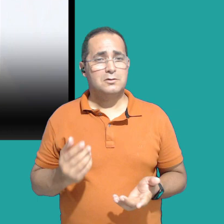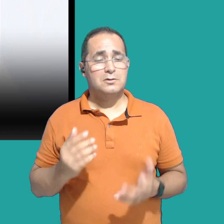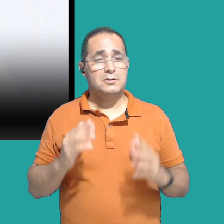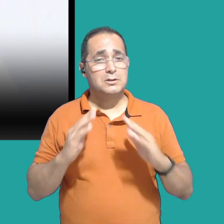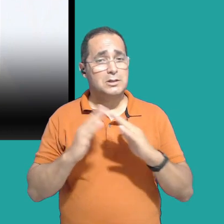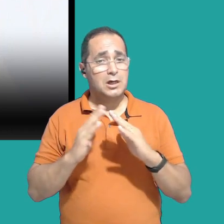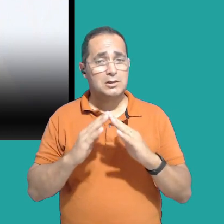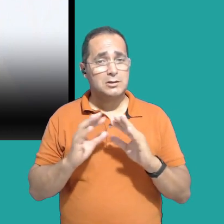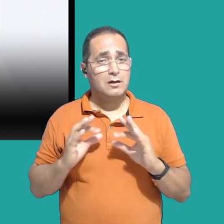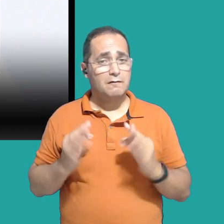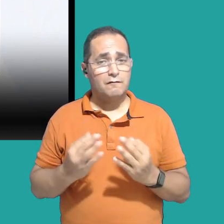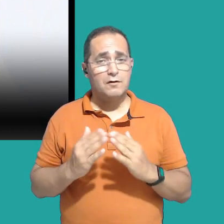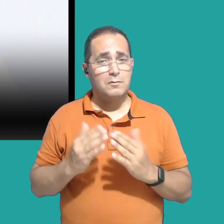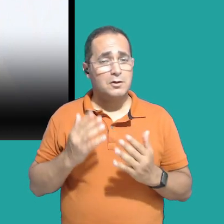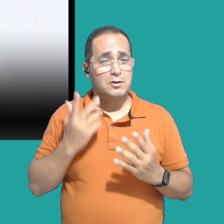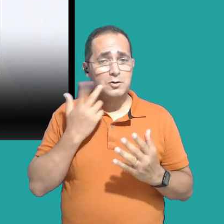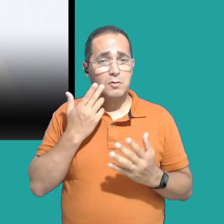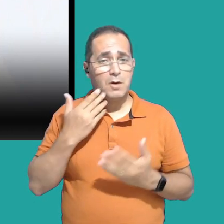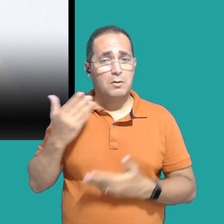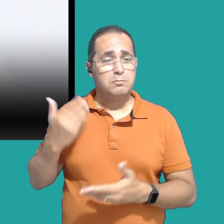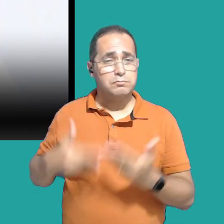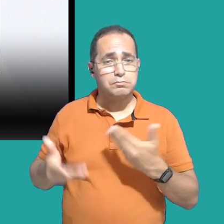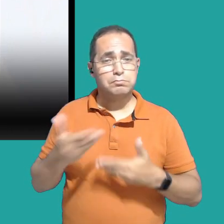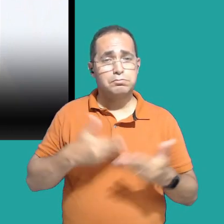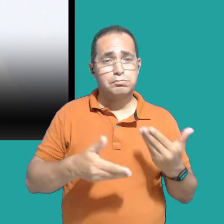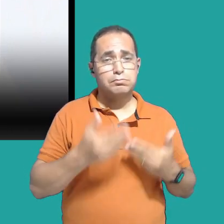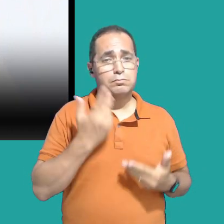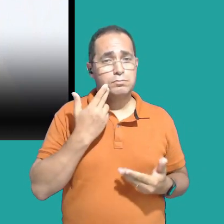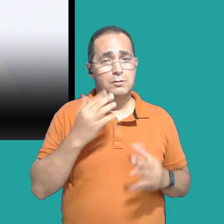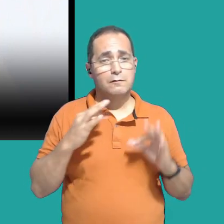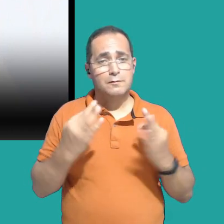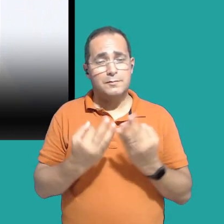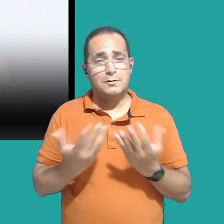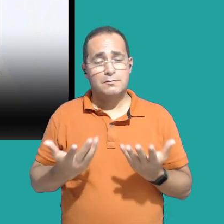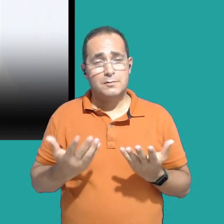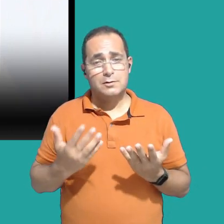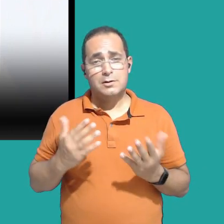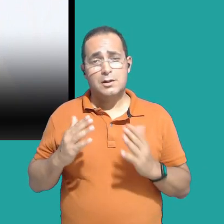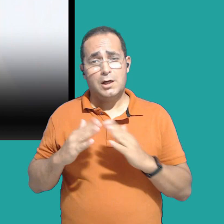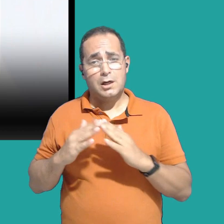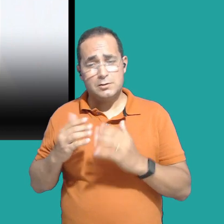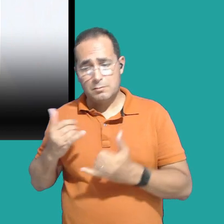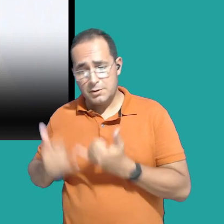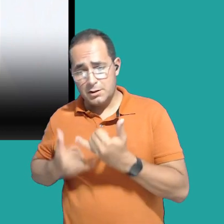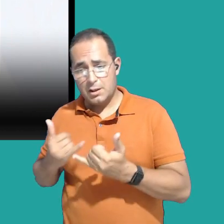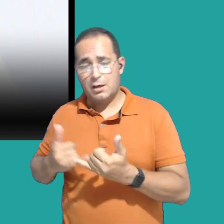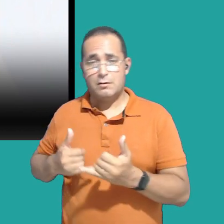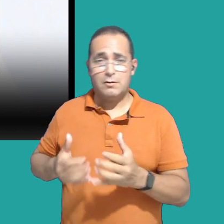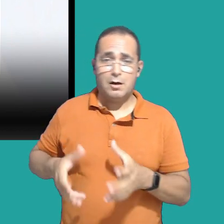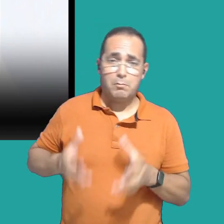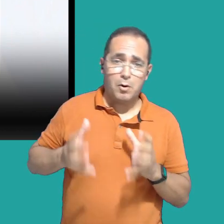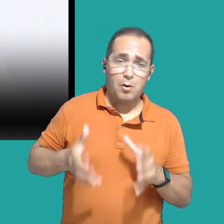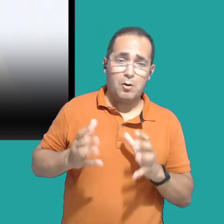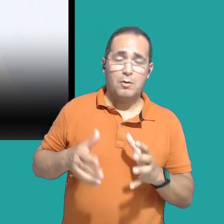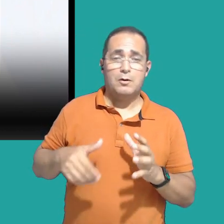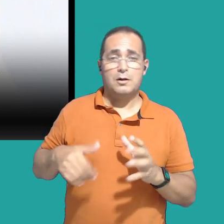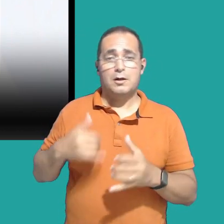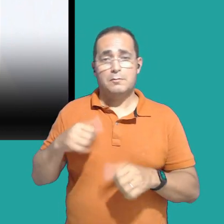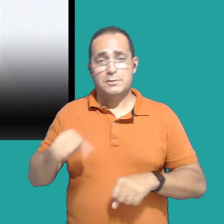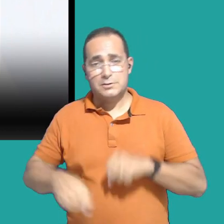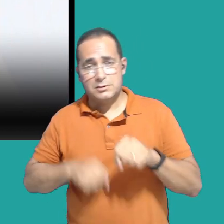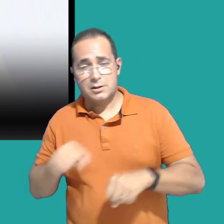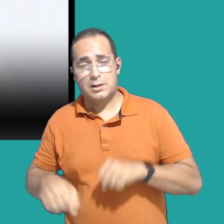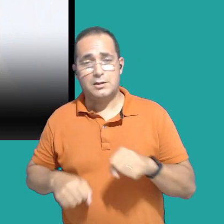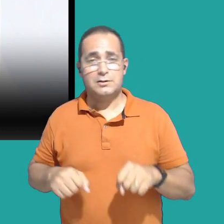fazem isso, né? E as pessoas de casa são normais, né? Agem comigo de um jeito normal, né? Assim, em casa eu brincava